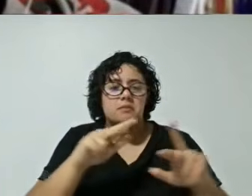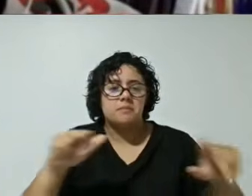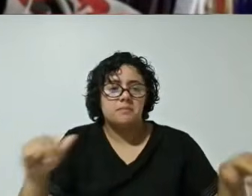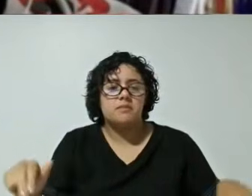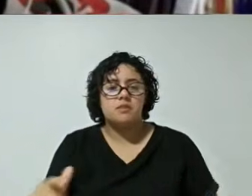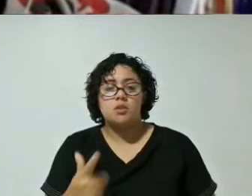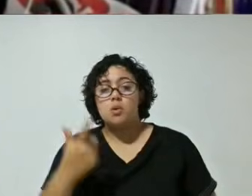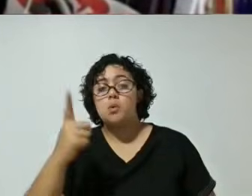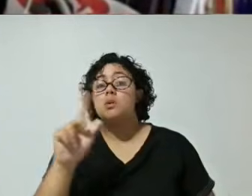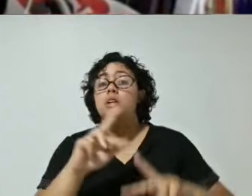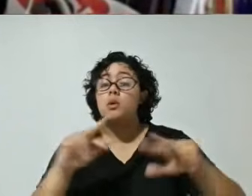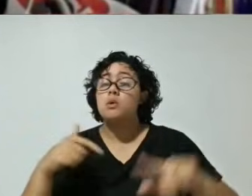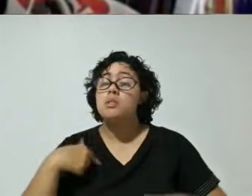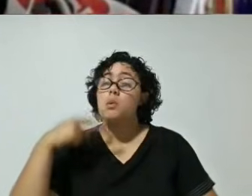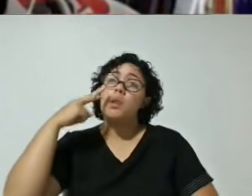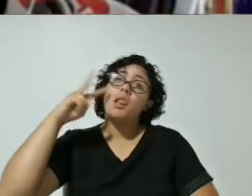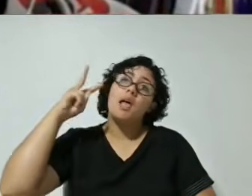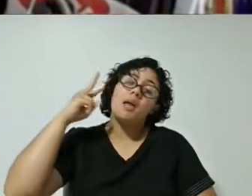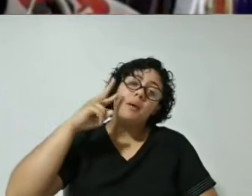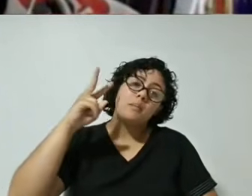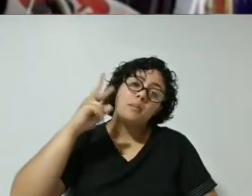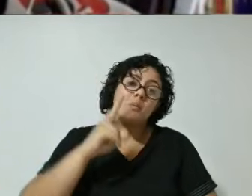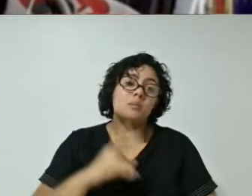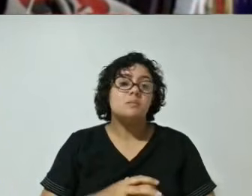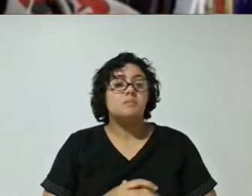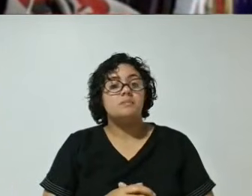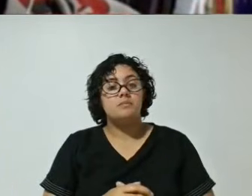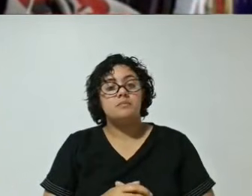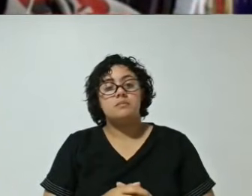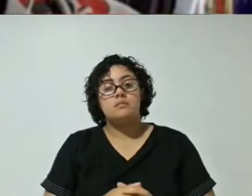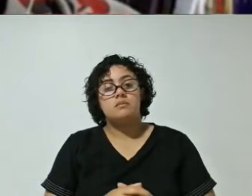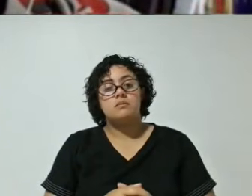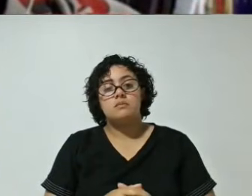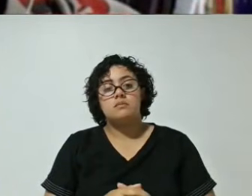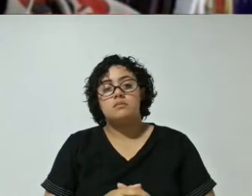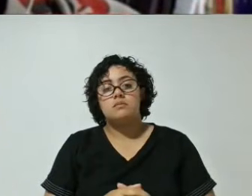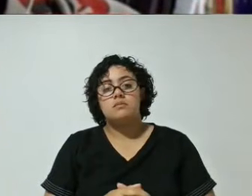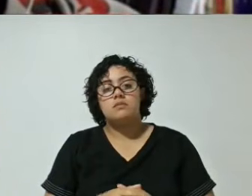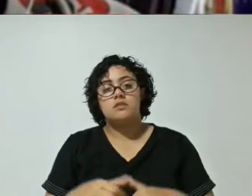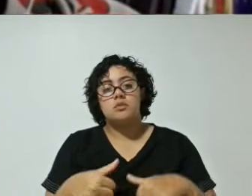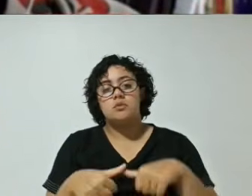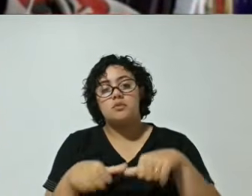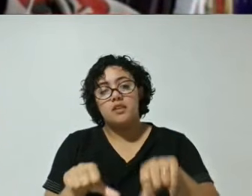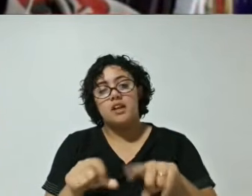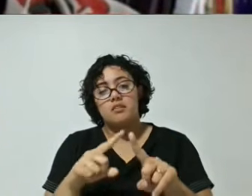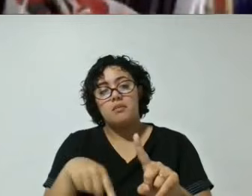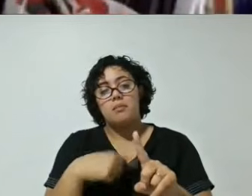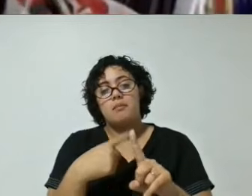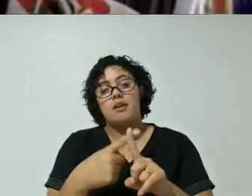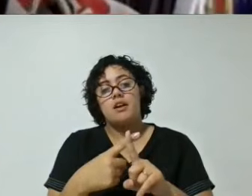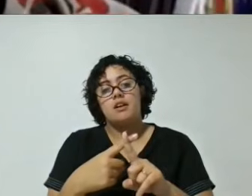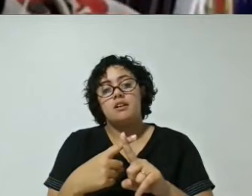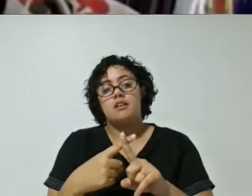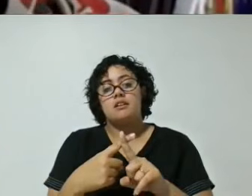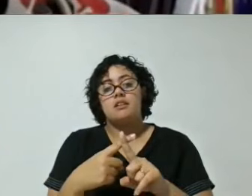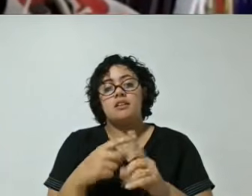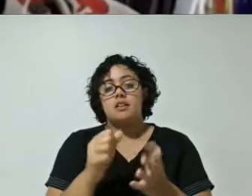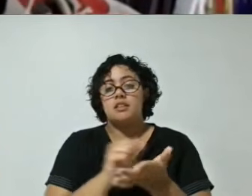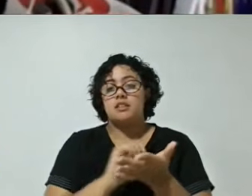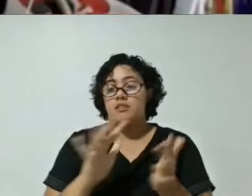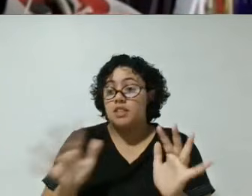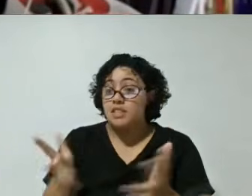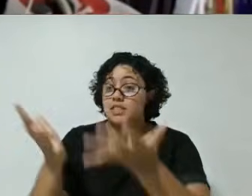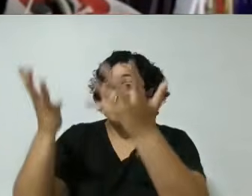me lembro, como eu ficava mais na atividade incentiva à leitura, nós